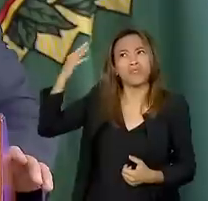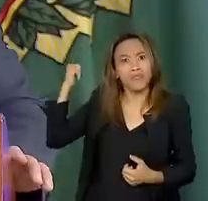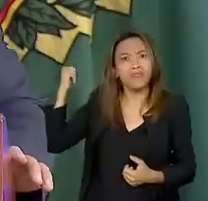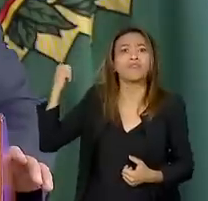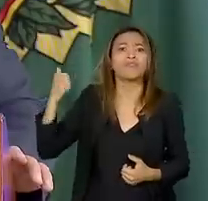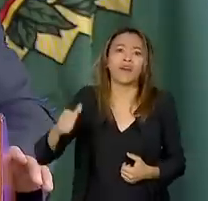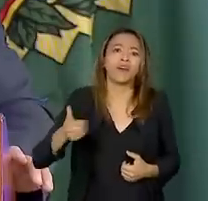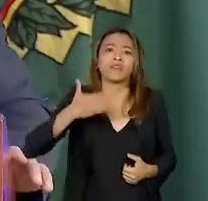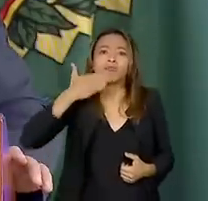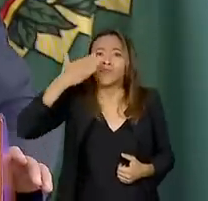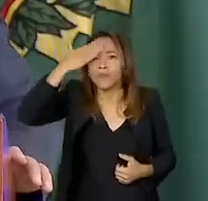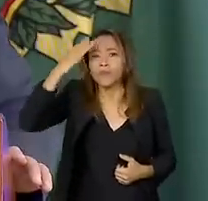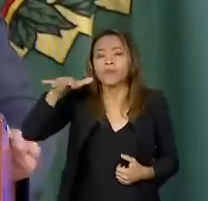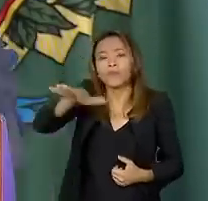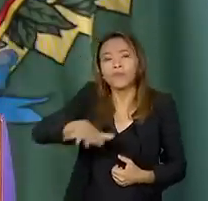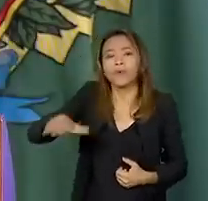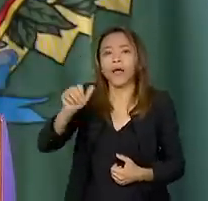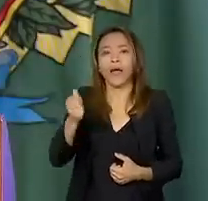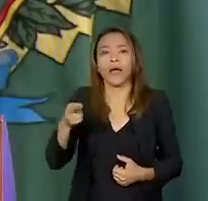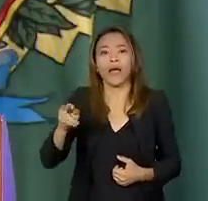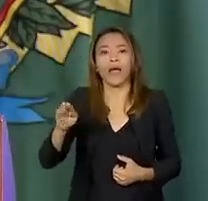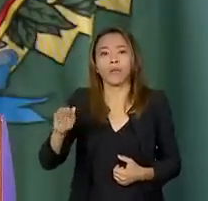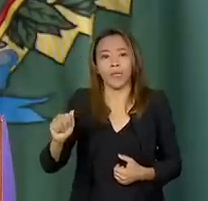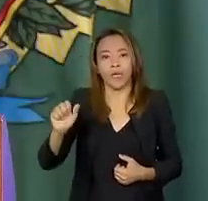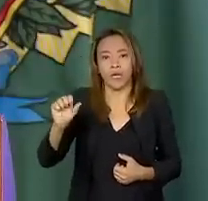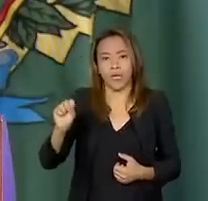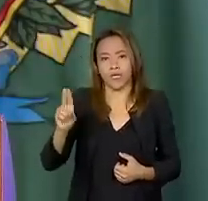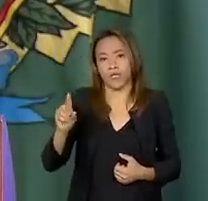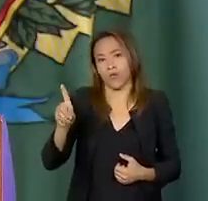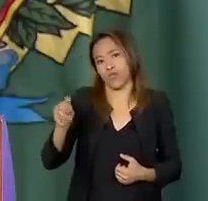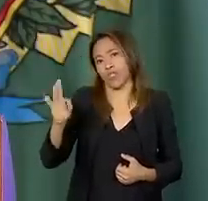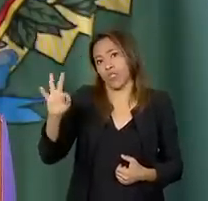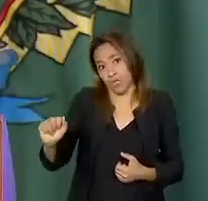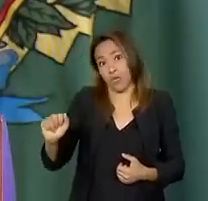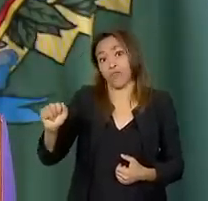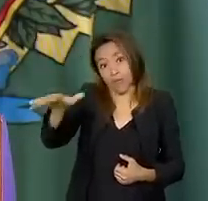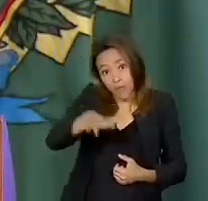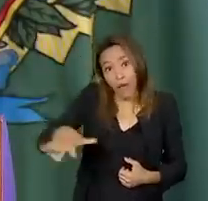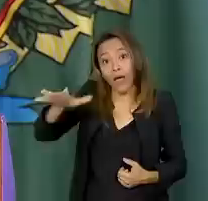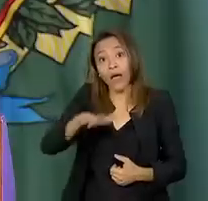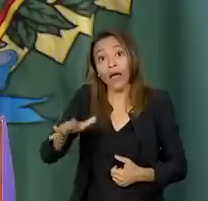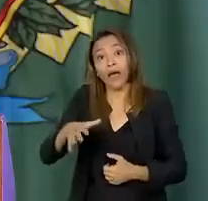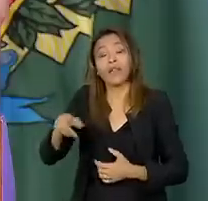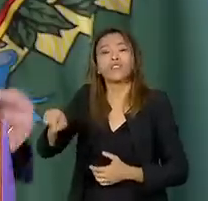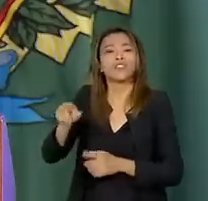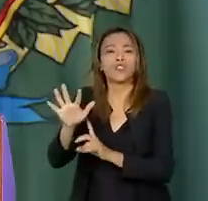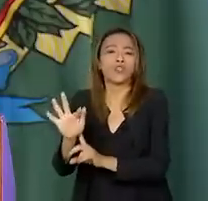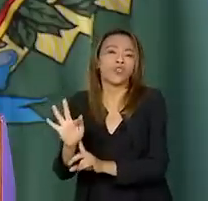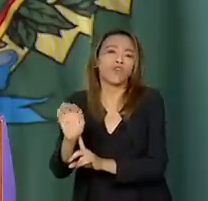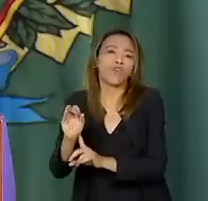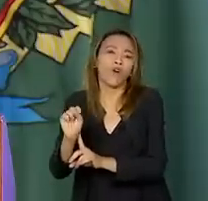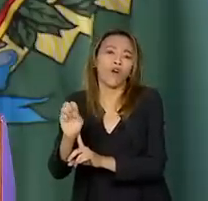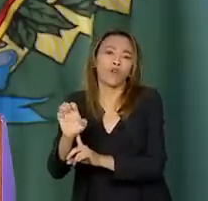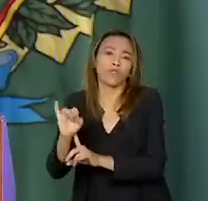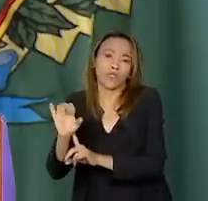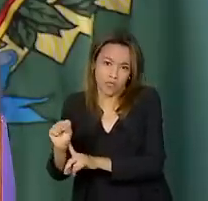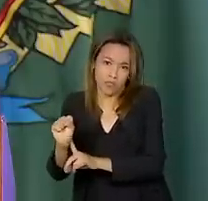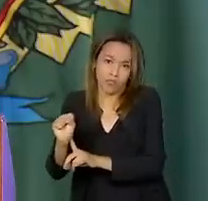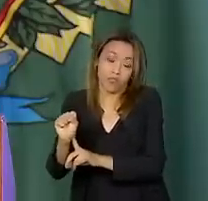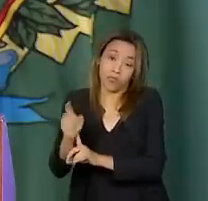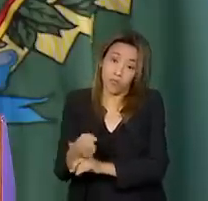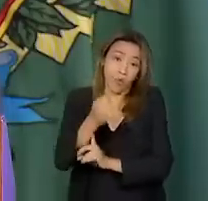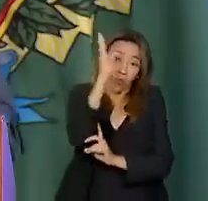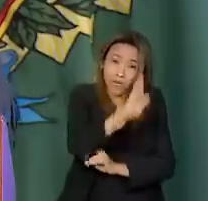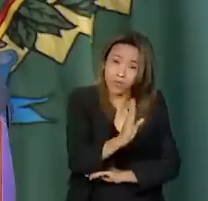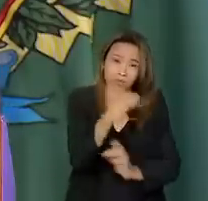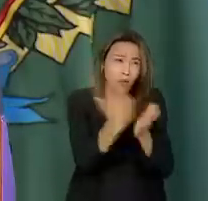no combustível fóssil. Ou seja, o Brasil pode ser o campeão nisso. O Brasil pode produzir mais. O Brasil pode